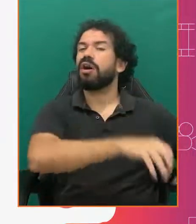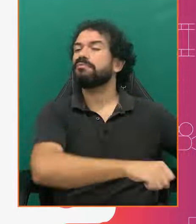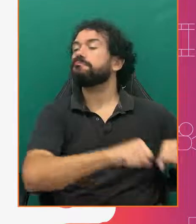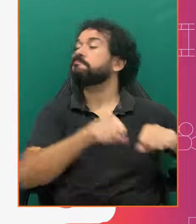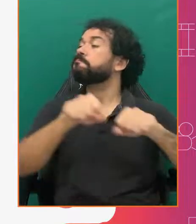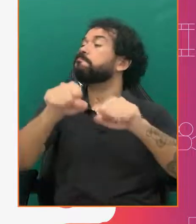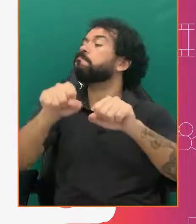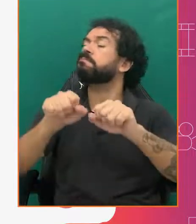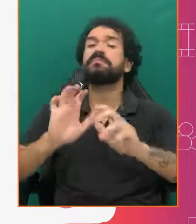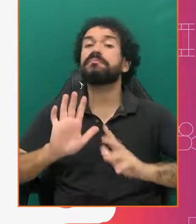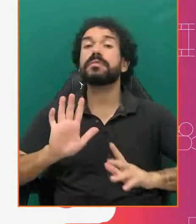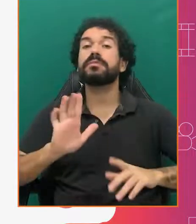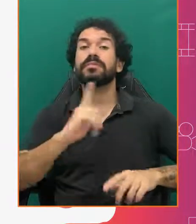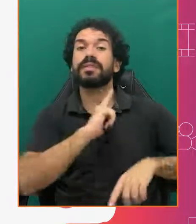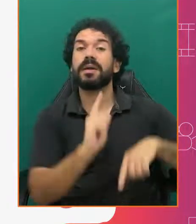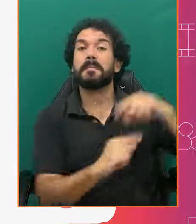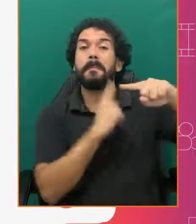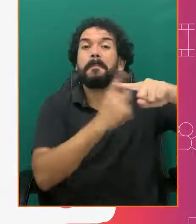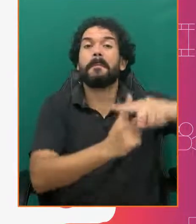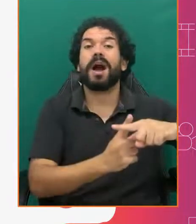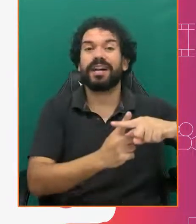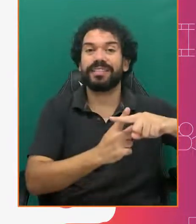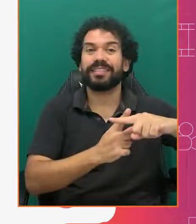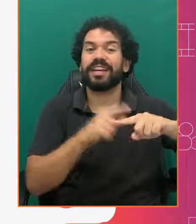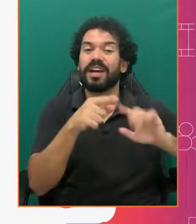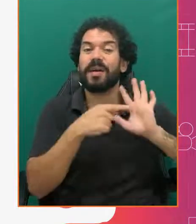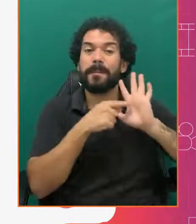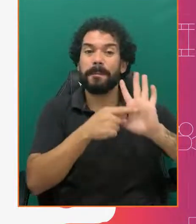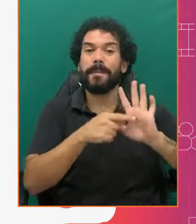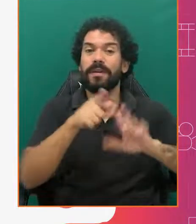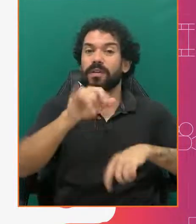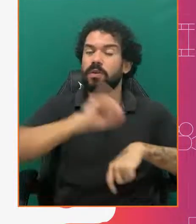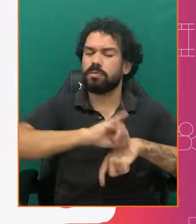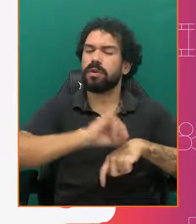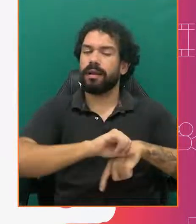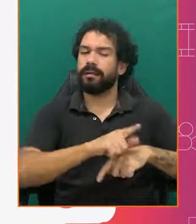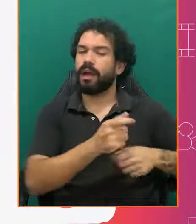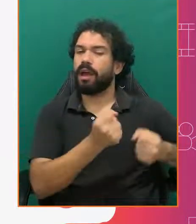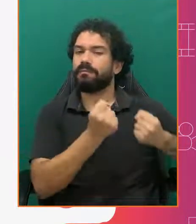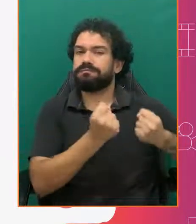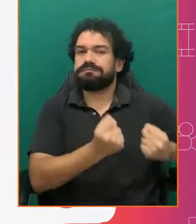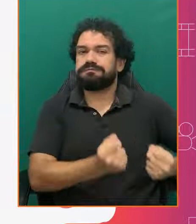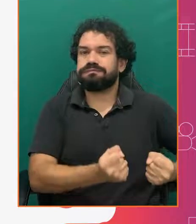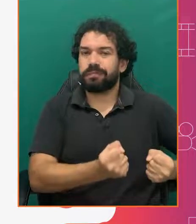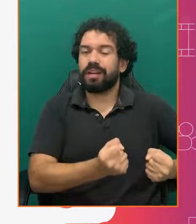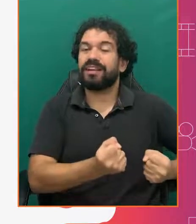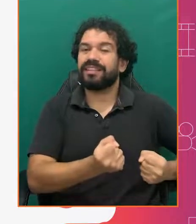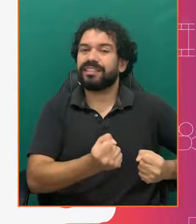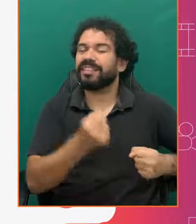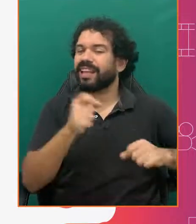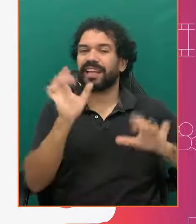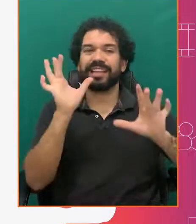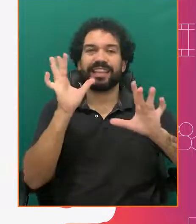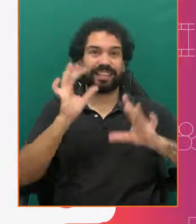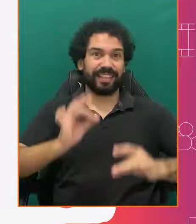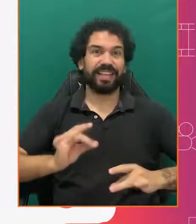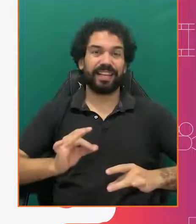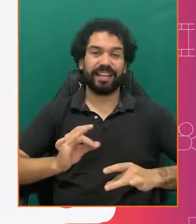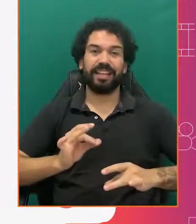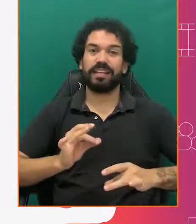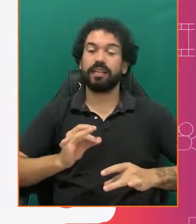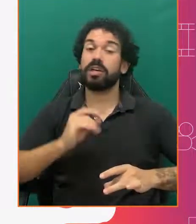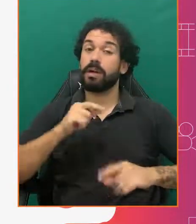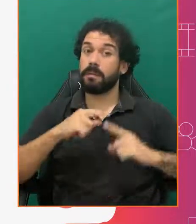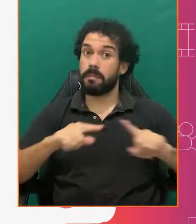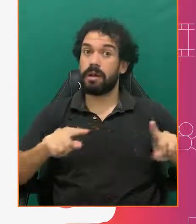objeto, mas que demonstra que aquele objeto era pesado. São pequenos detalhes